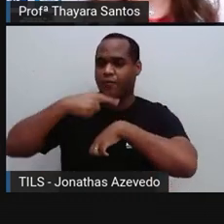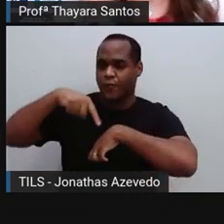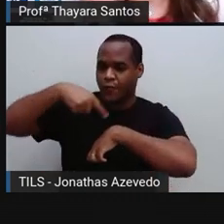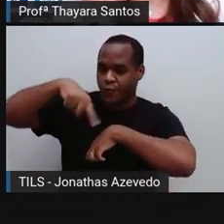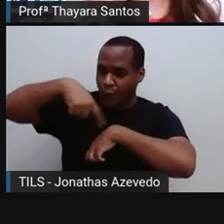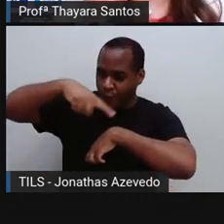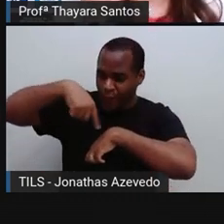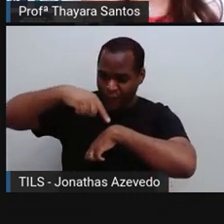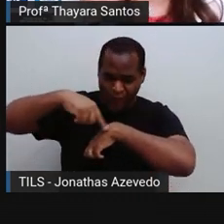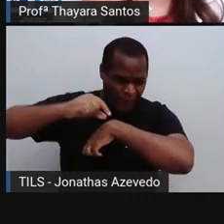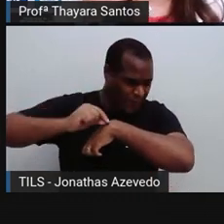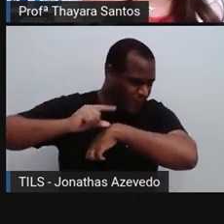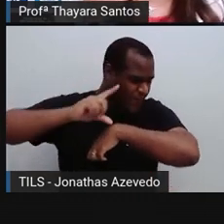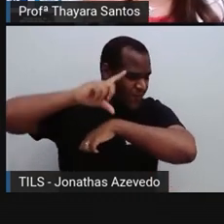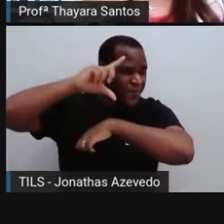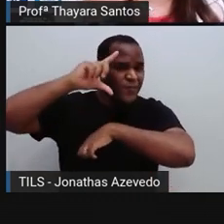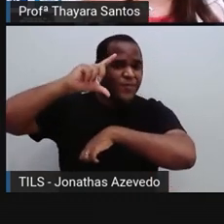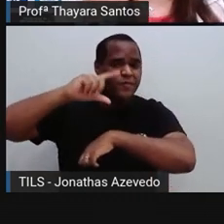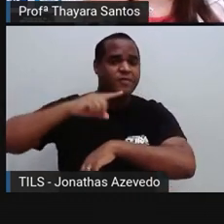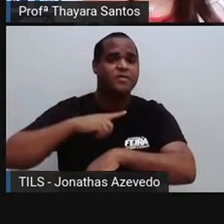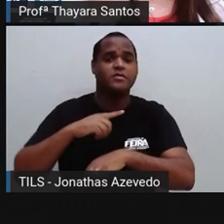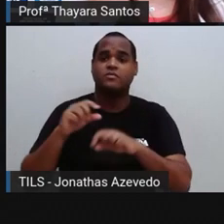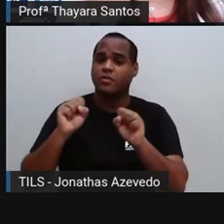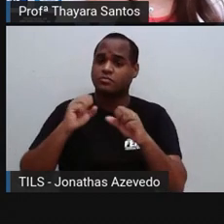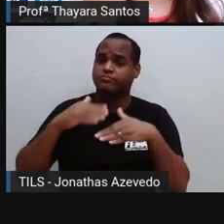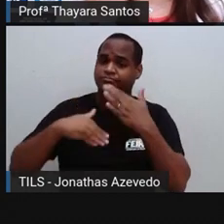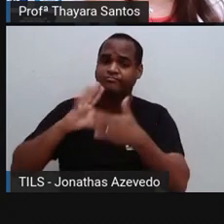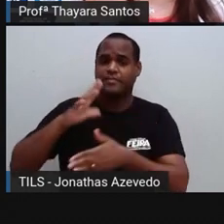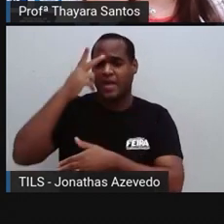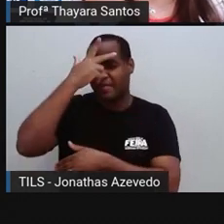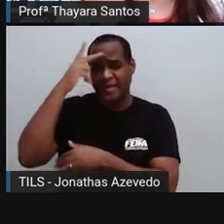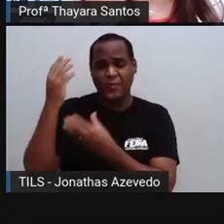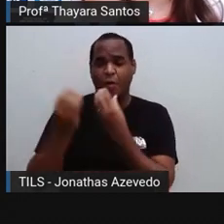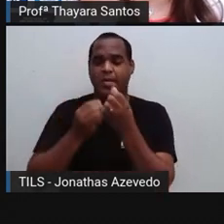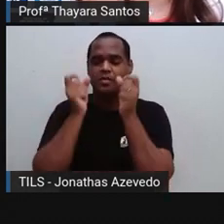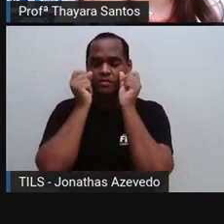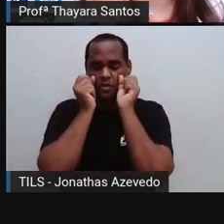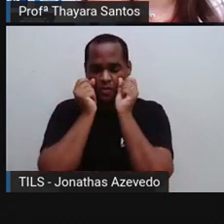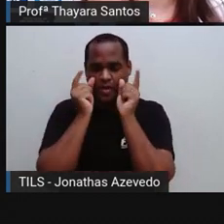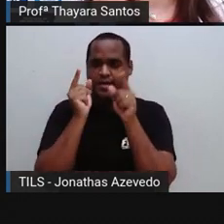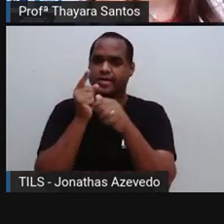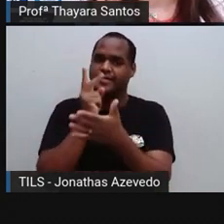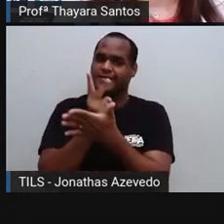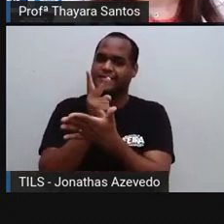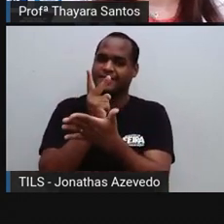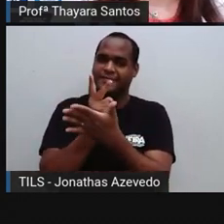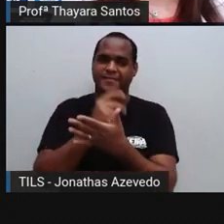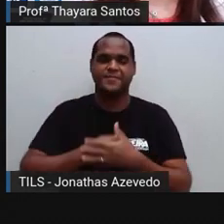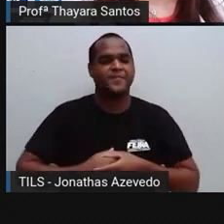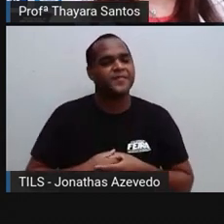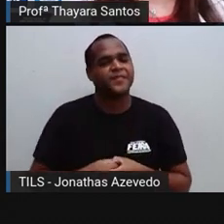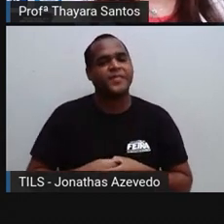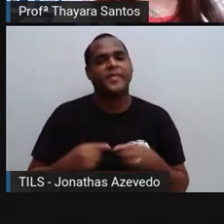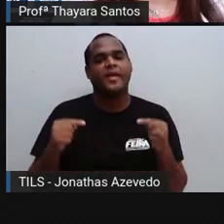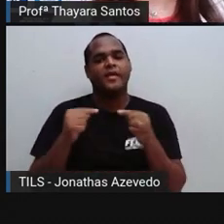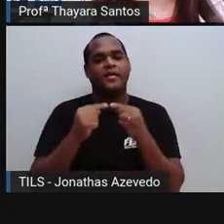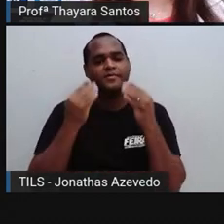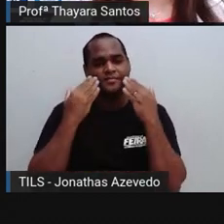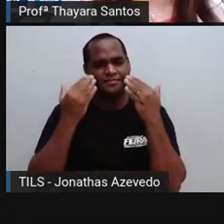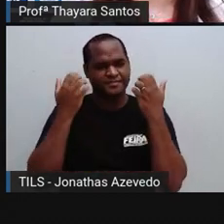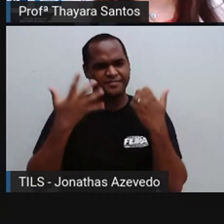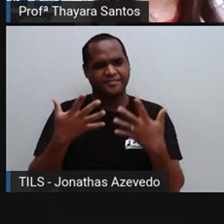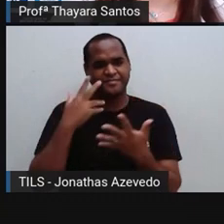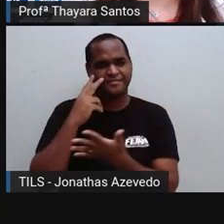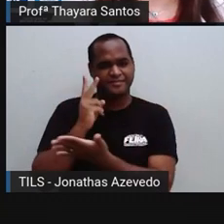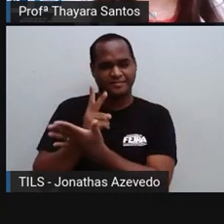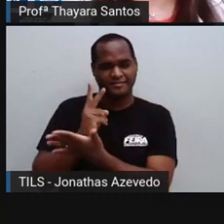horas, então isso acaba favorecendo com que essas pessoas fiquem acordadas o tempo inteiro. Ele apresenta-se geralmente